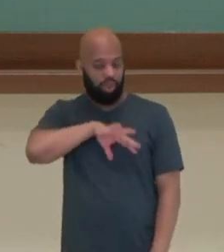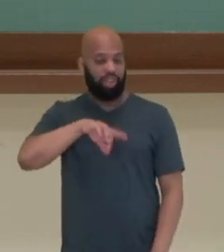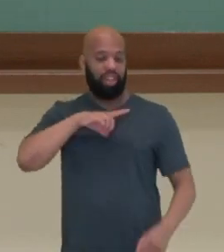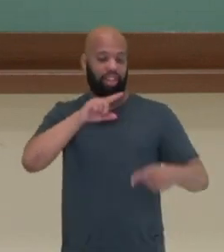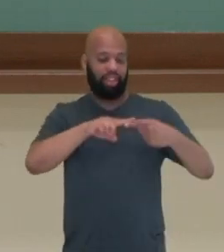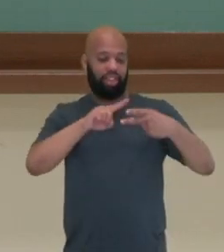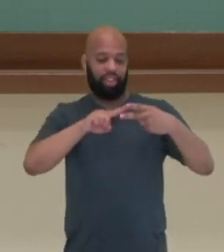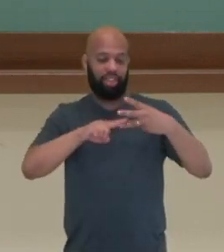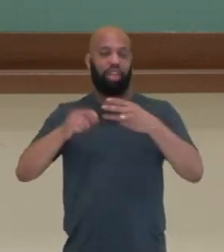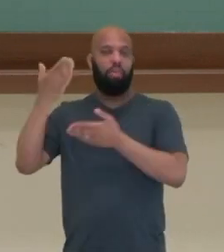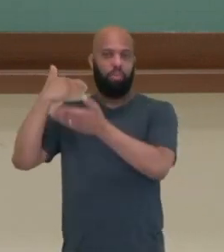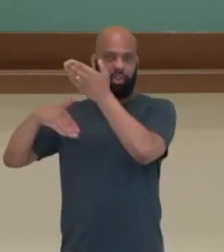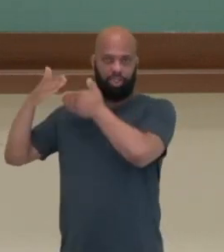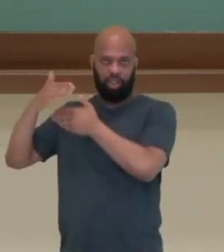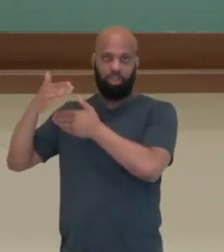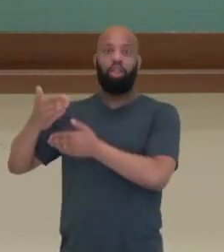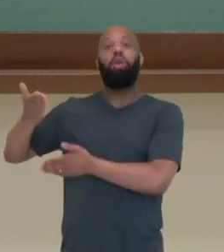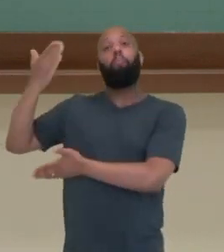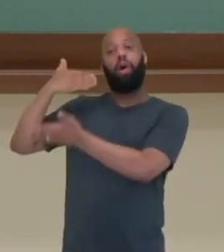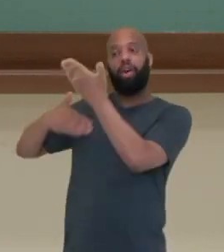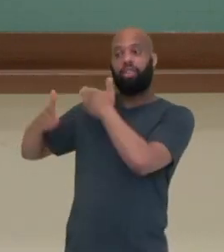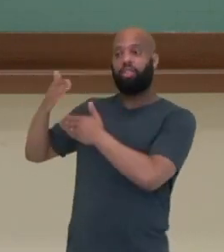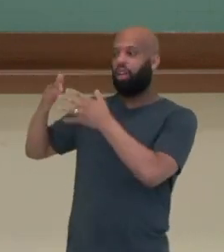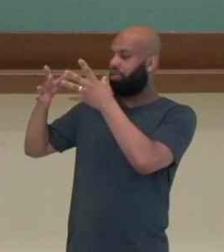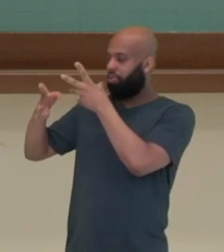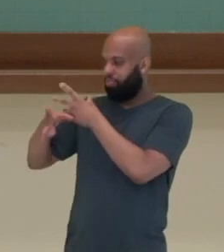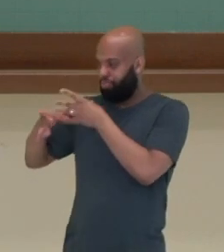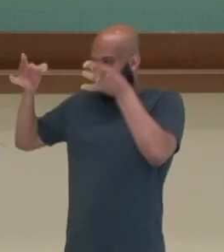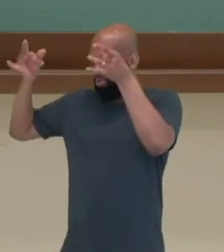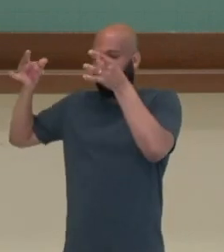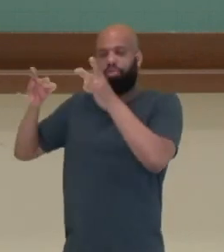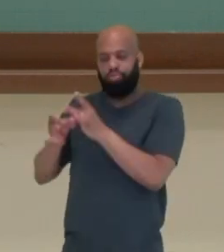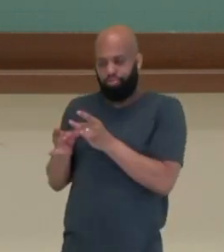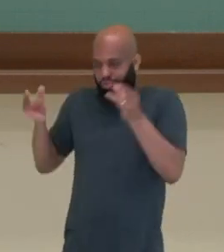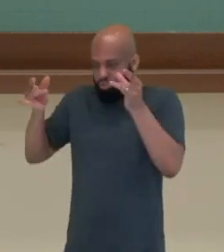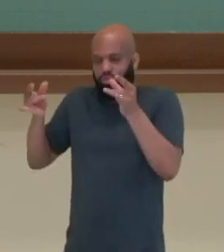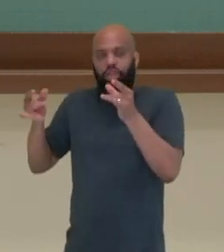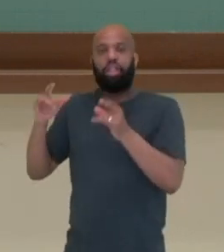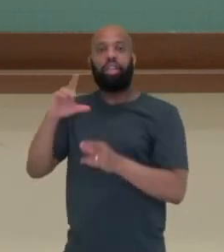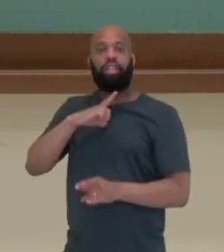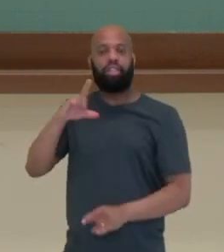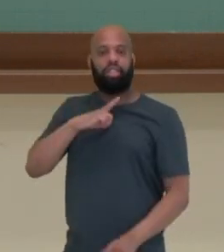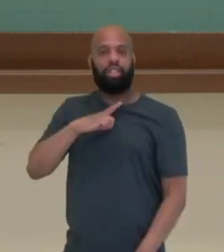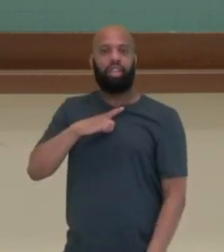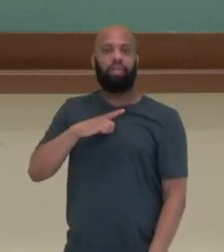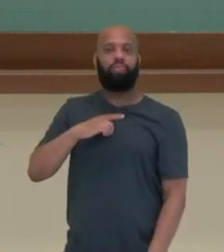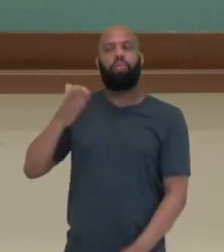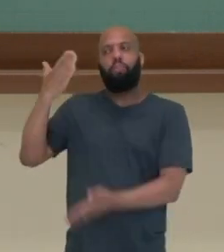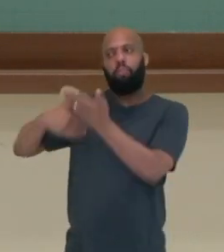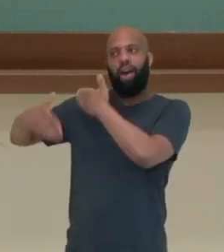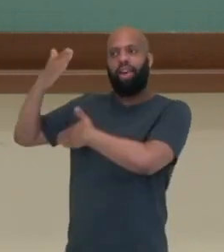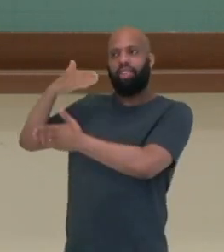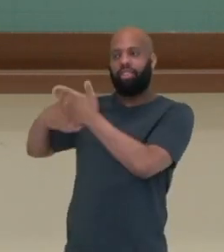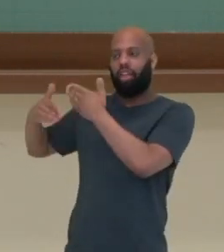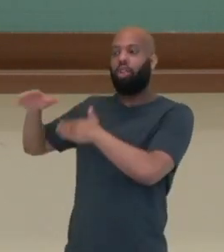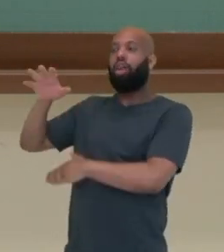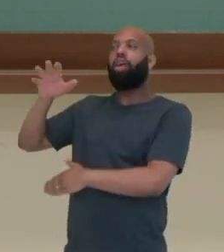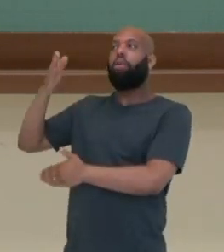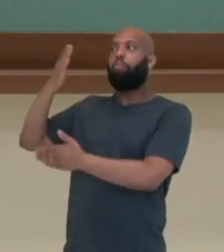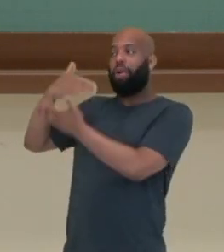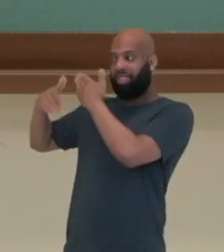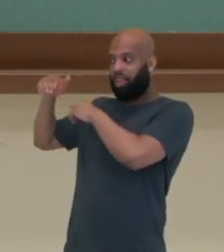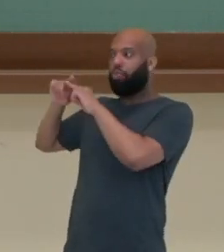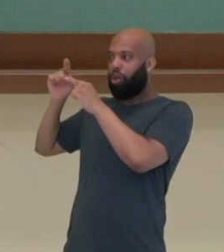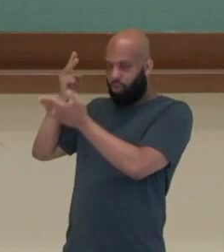3 pretéritos. Pretérito perfeito, amei. Pretérito imperfeito, amava. E